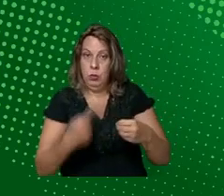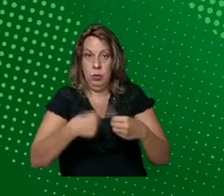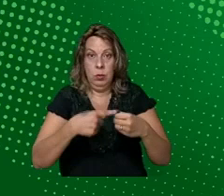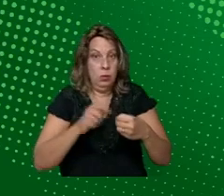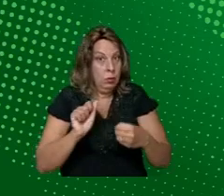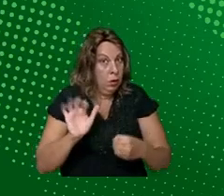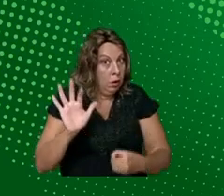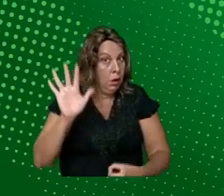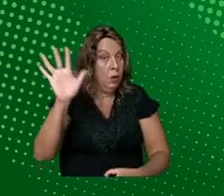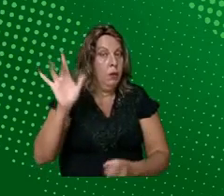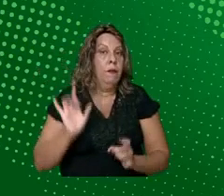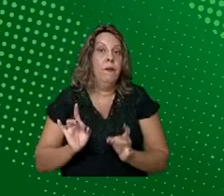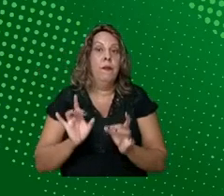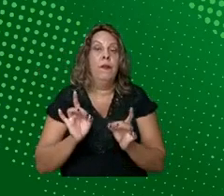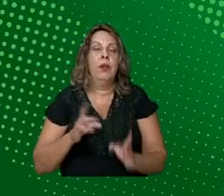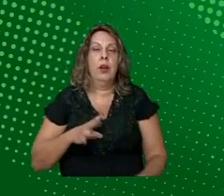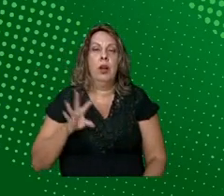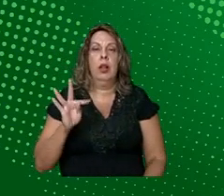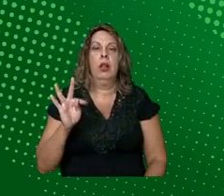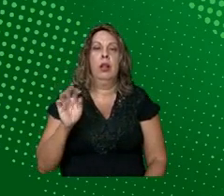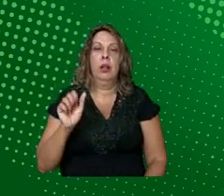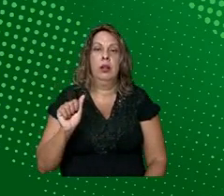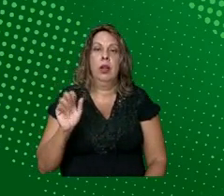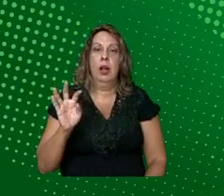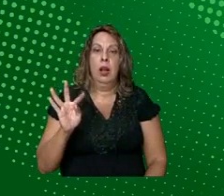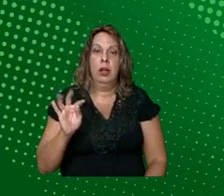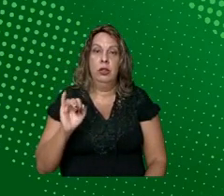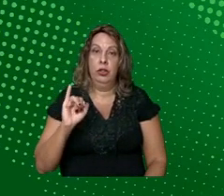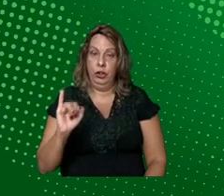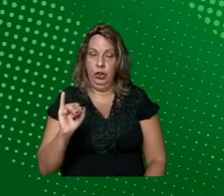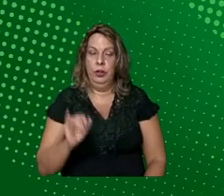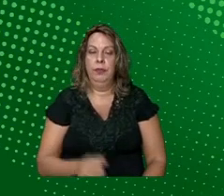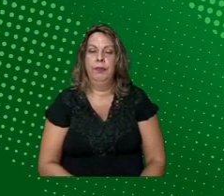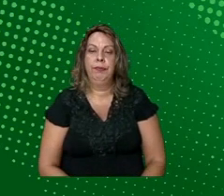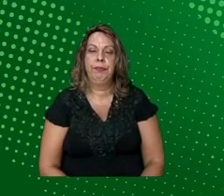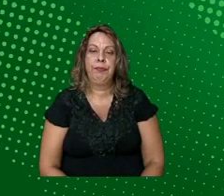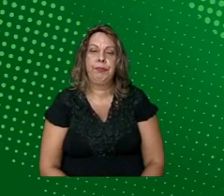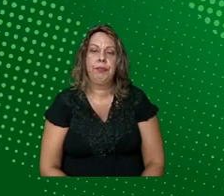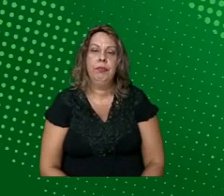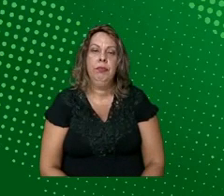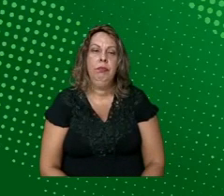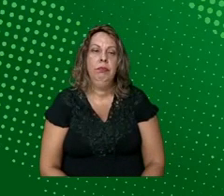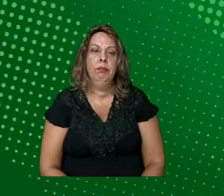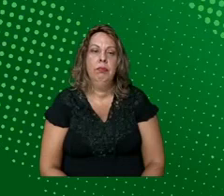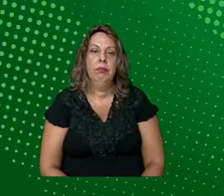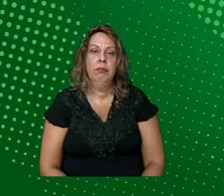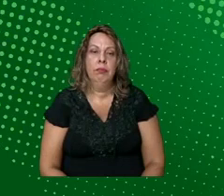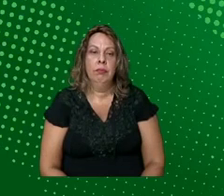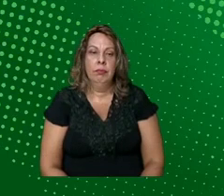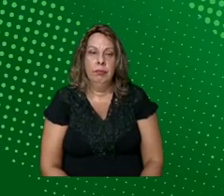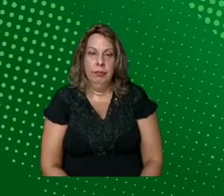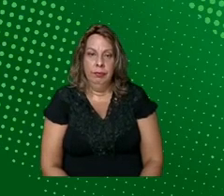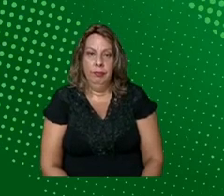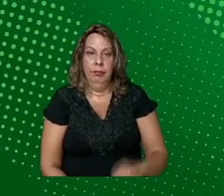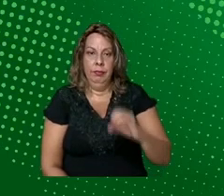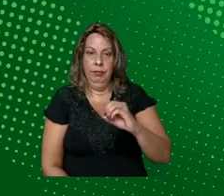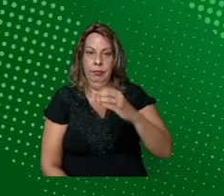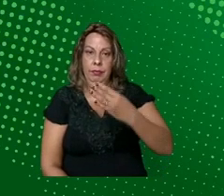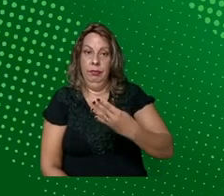promotora Tati aí da Farolândia, G. Barbosa Francisco Porto. Penúltimo prêmio desta manhã de